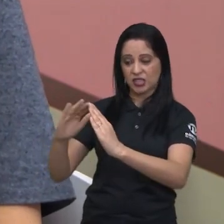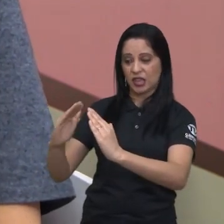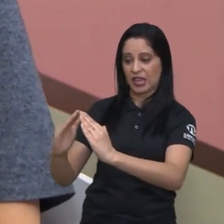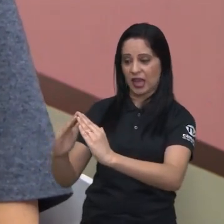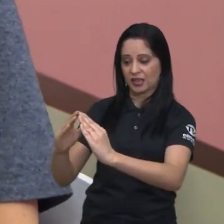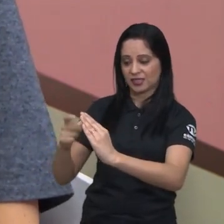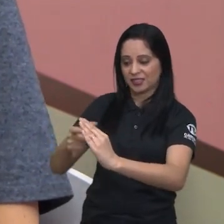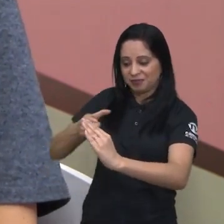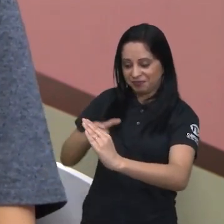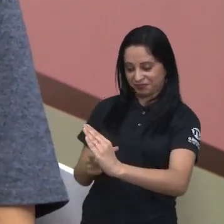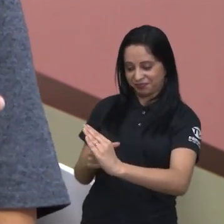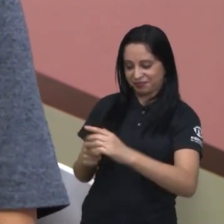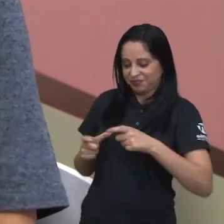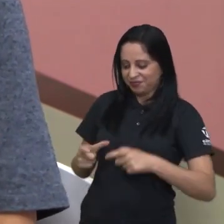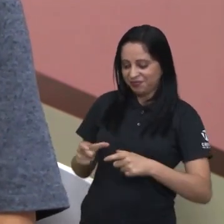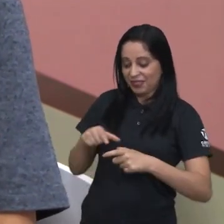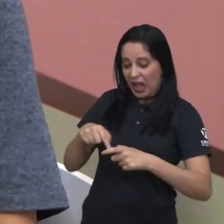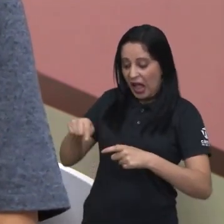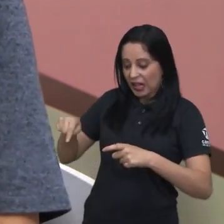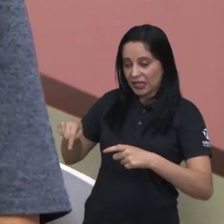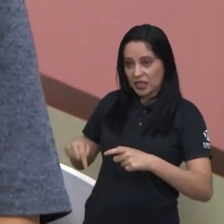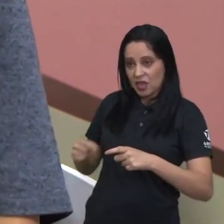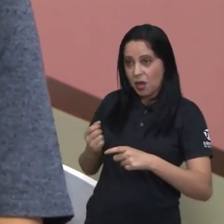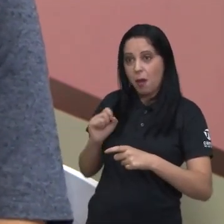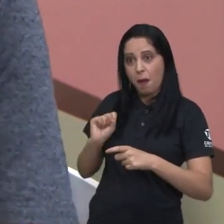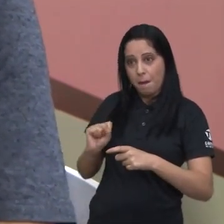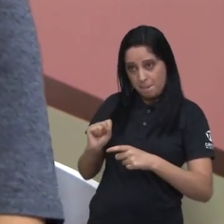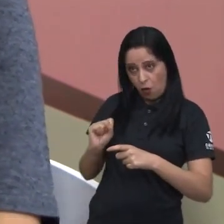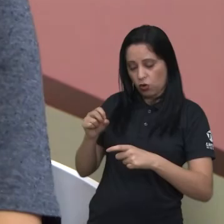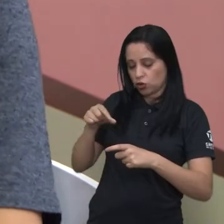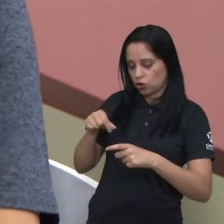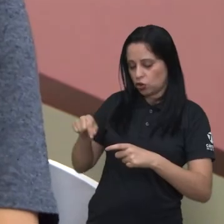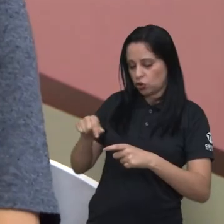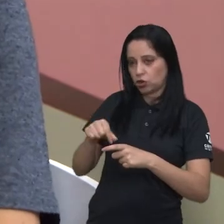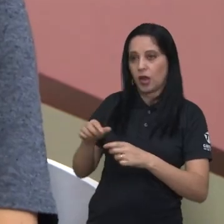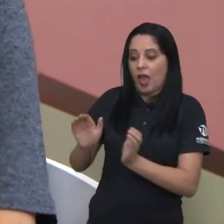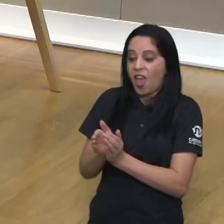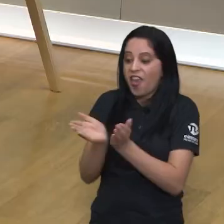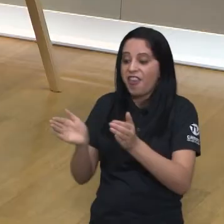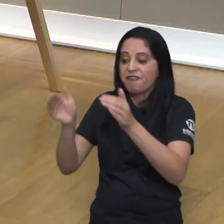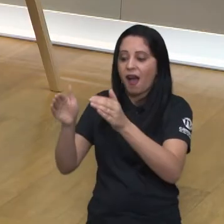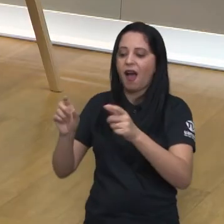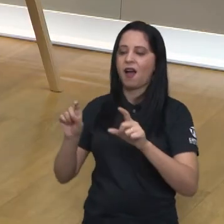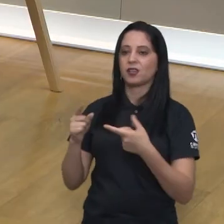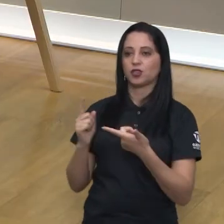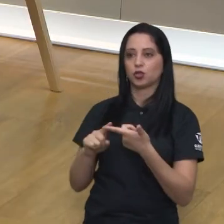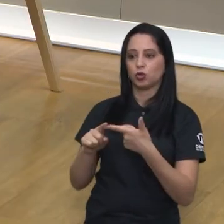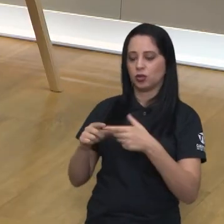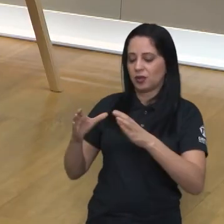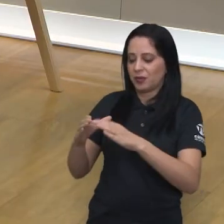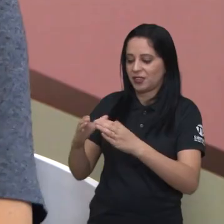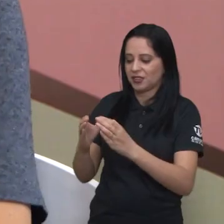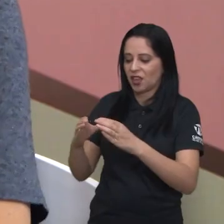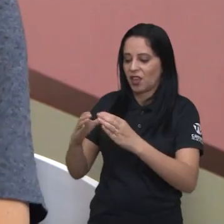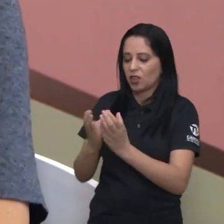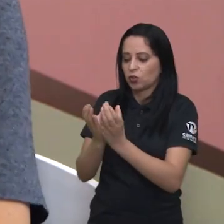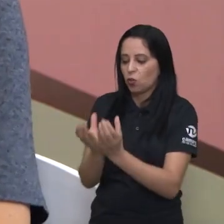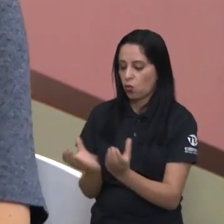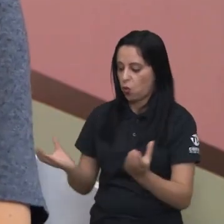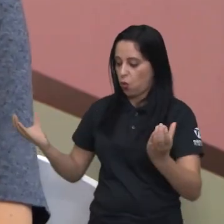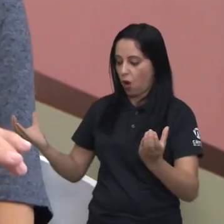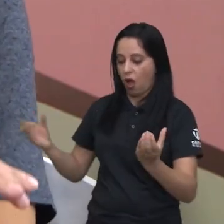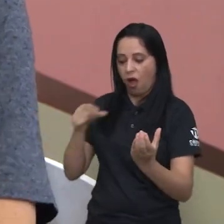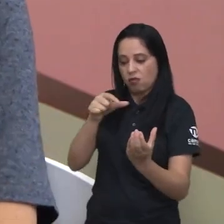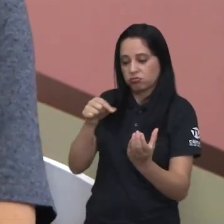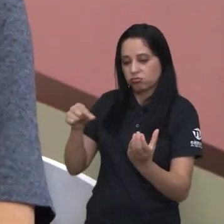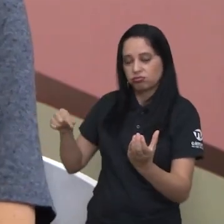espontaneamente, mas elas podem ser cultivadas em vasos, em floreiras, hortas verticais, isso, né, a gente pode fazer também